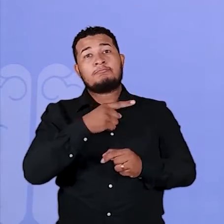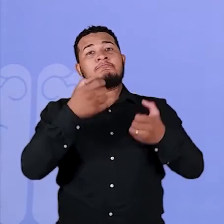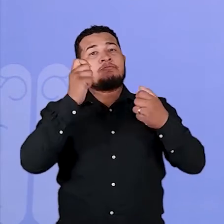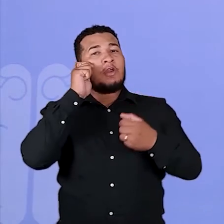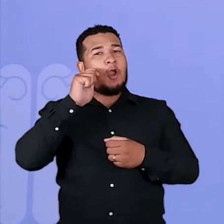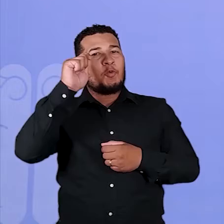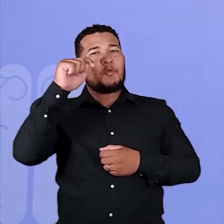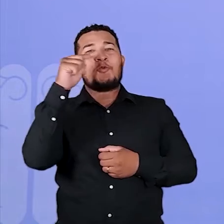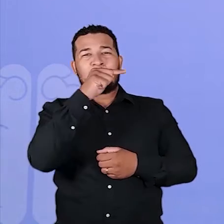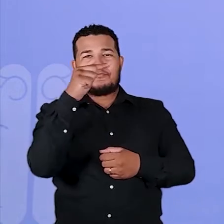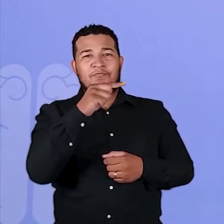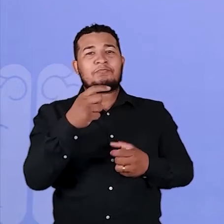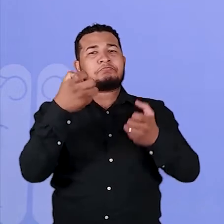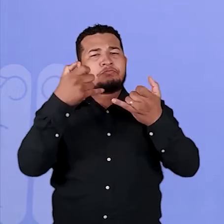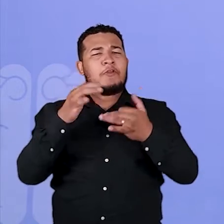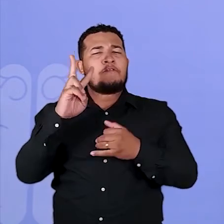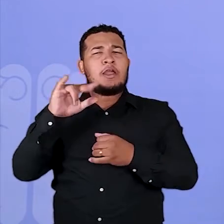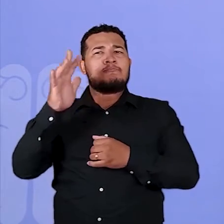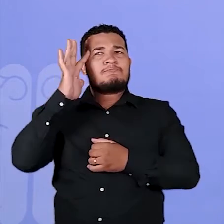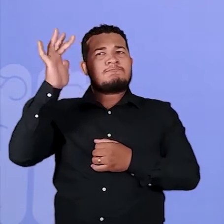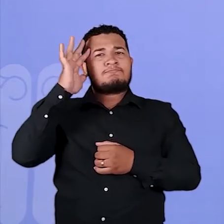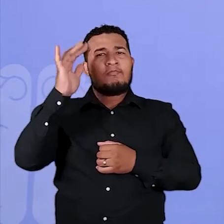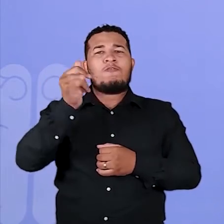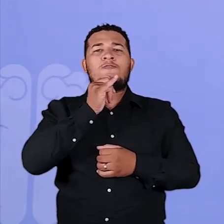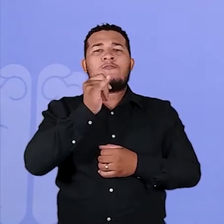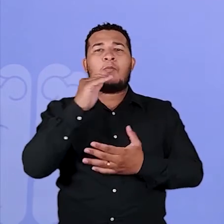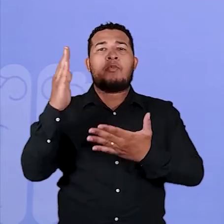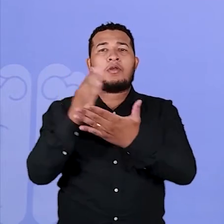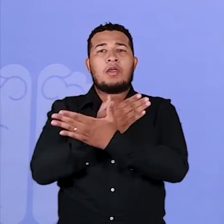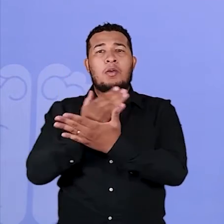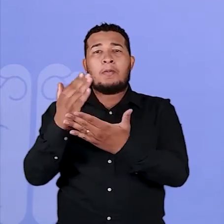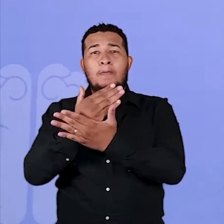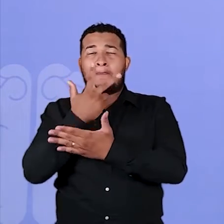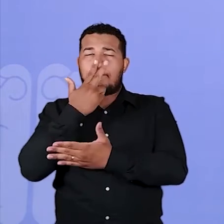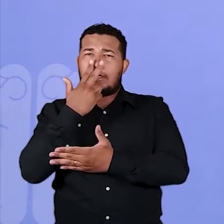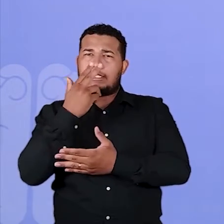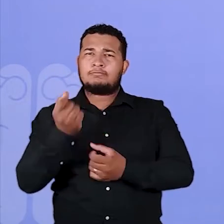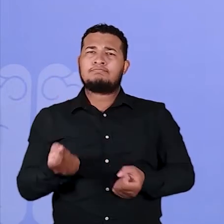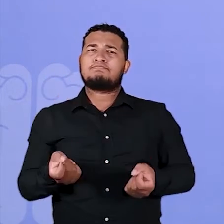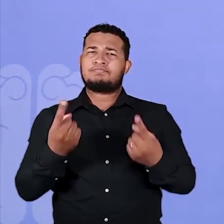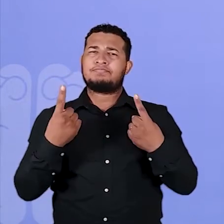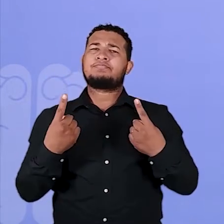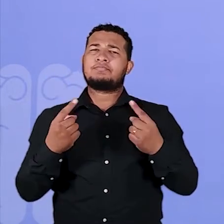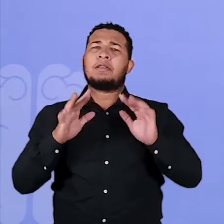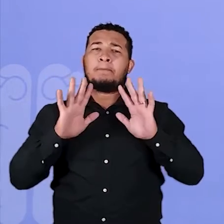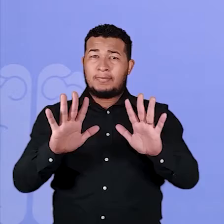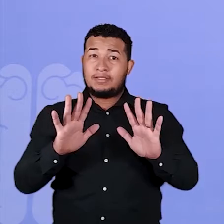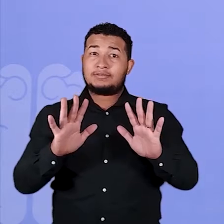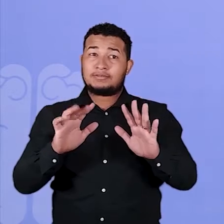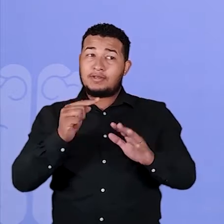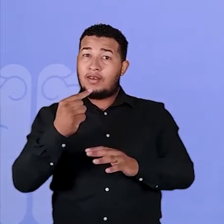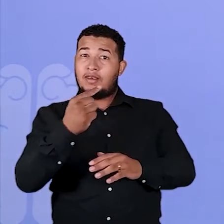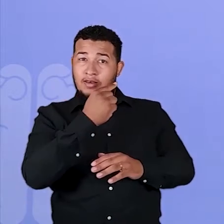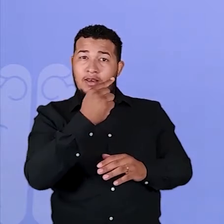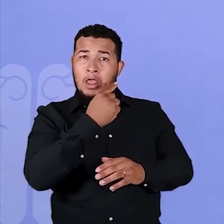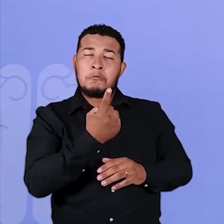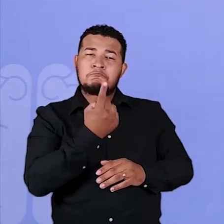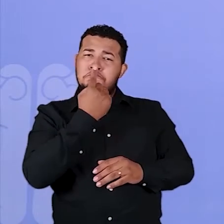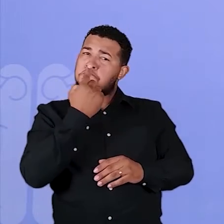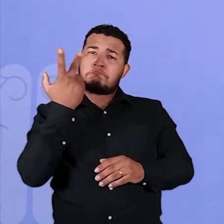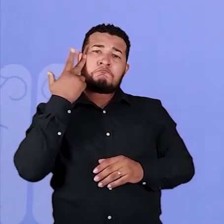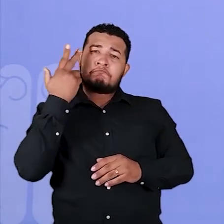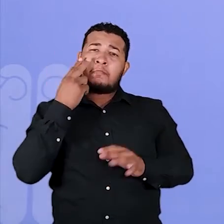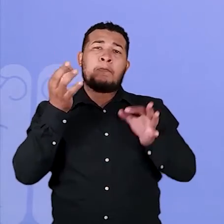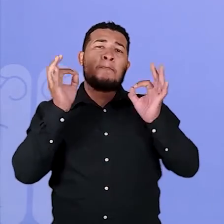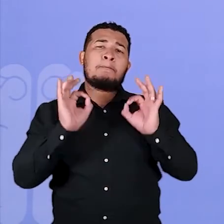ilustrar essas situações com exemplos que soam estranhos para a gente a princípio, mas que para ele